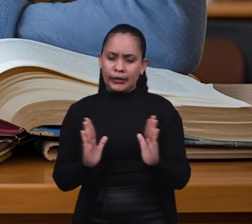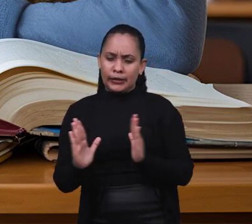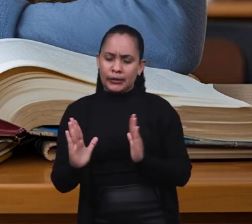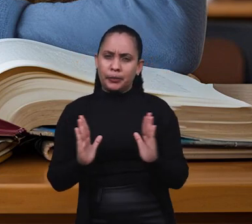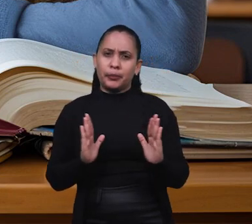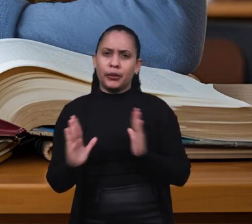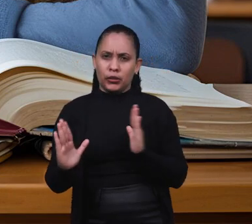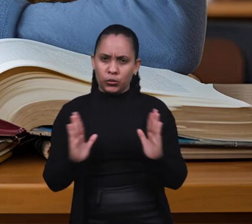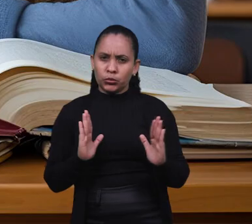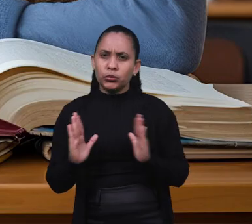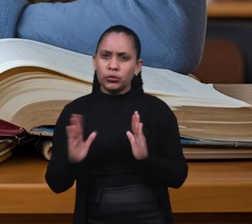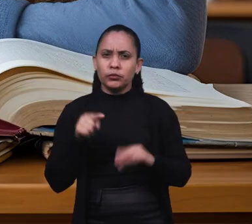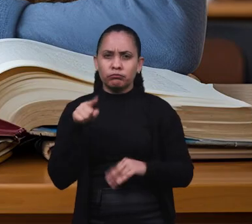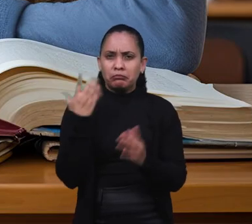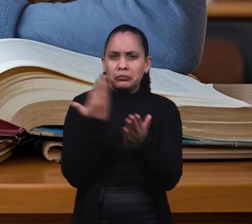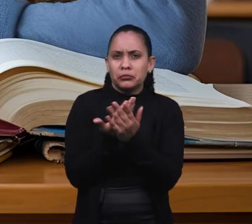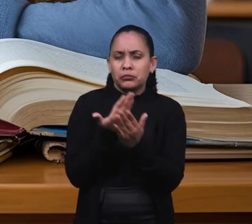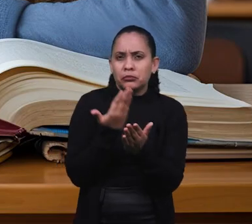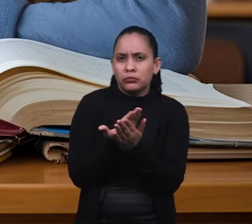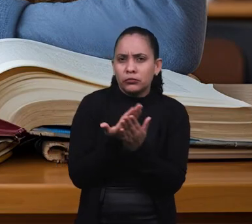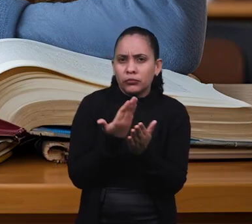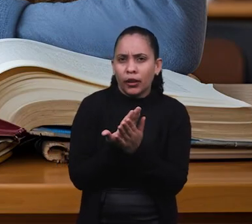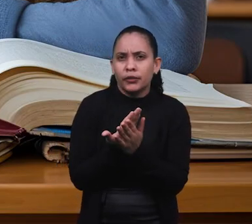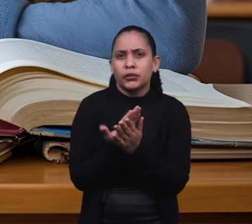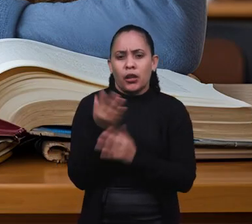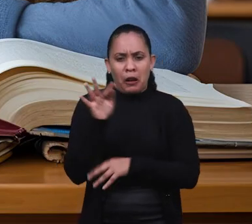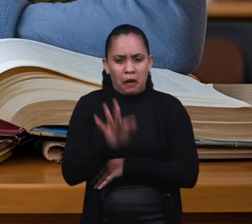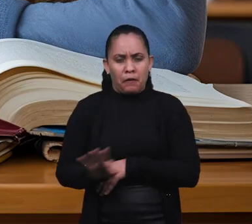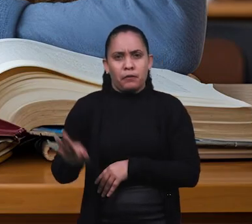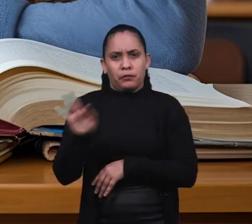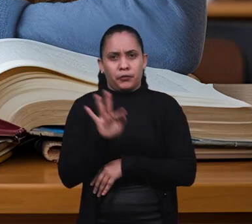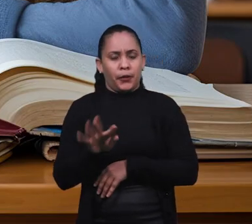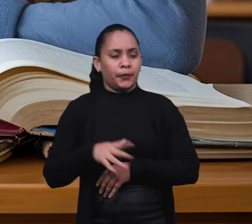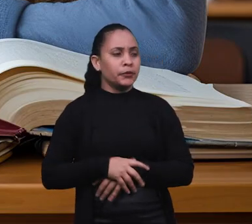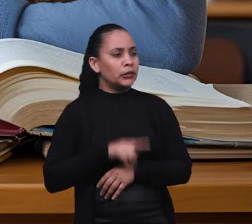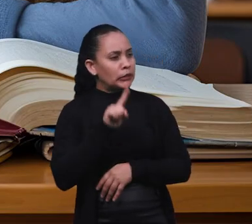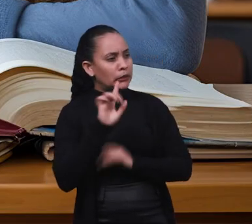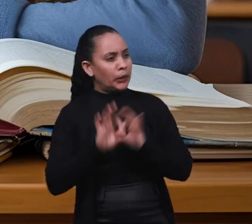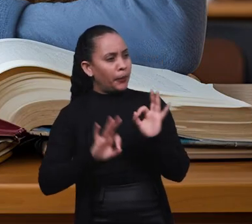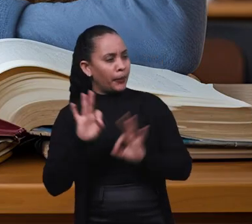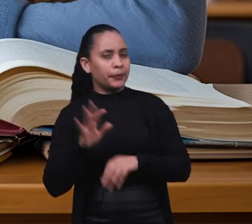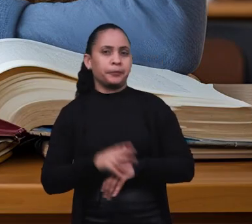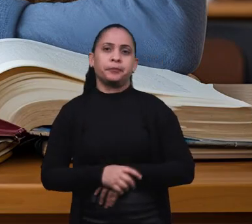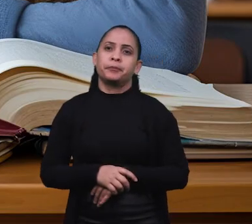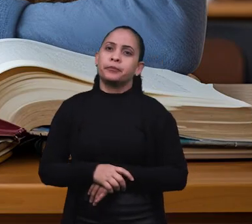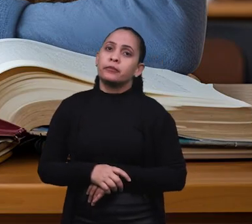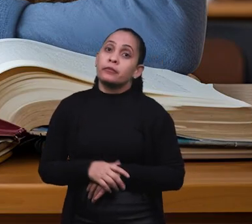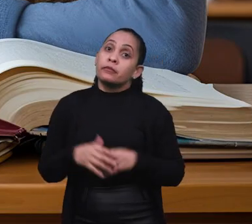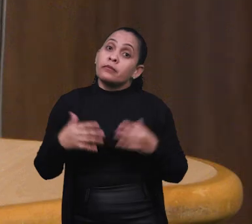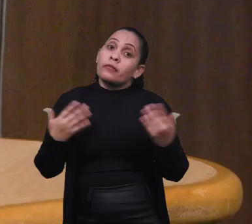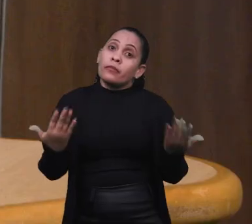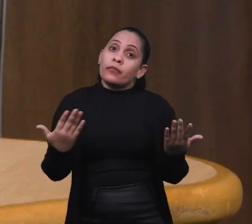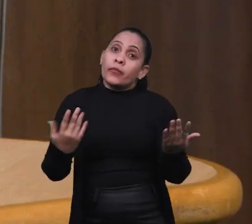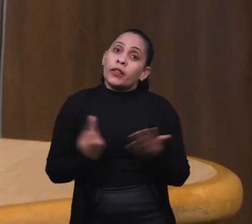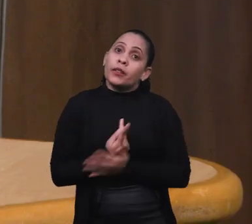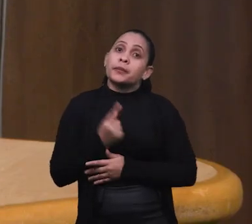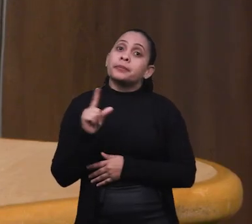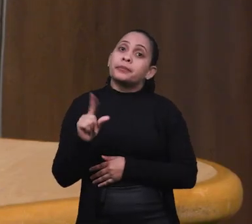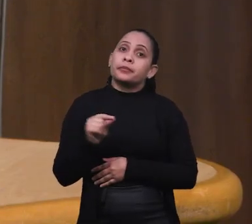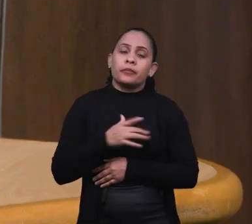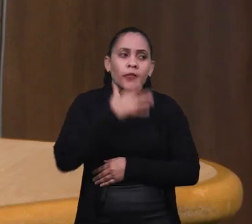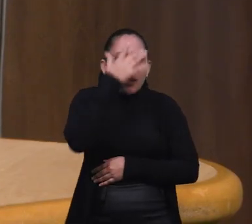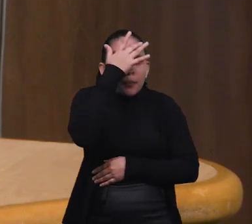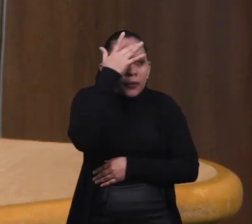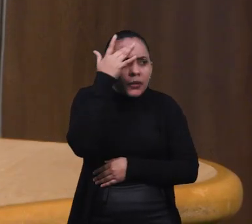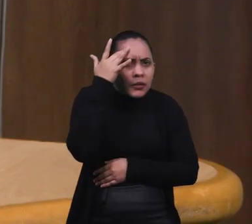estratégia você recomenda para superá-los? Você vê, você está aí fazendo a sua faculdade, né? Nada melhor, né, do que